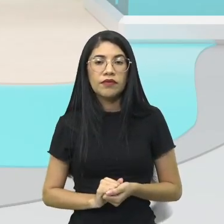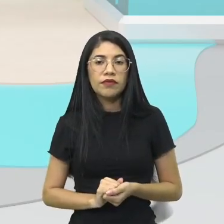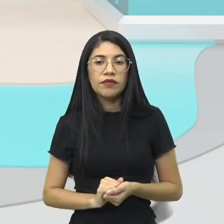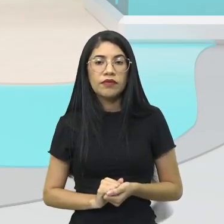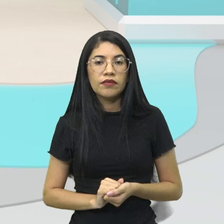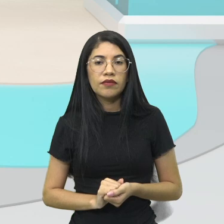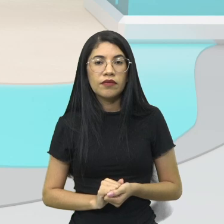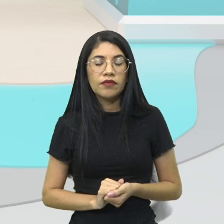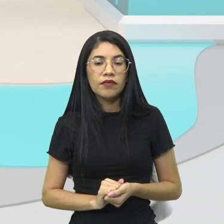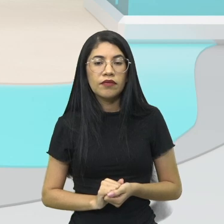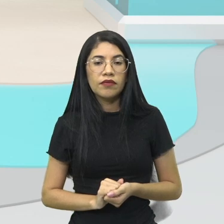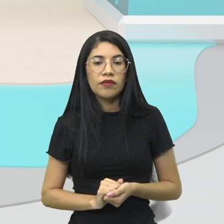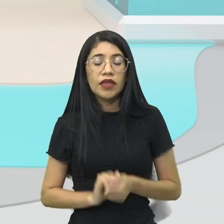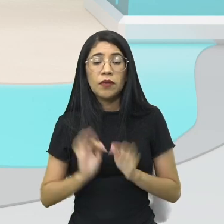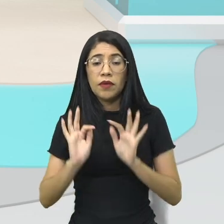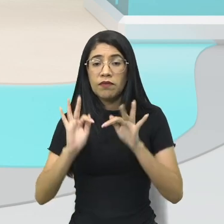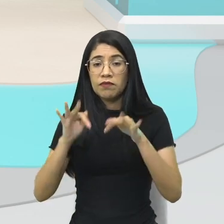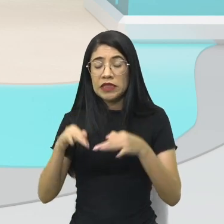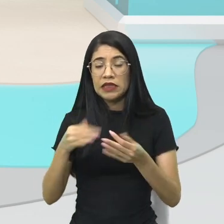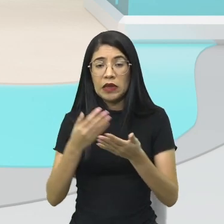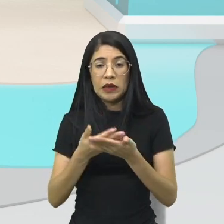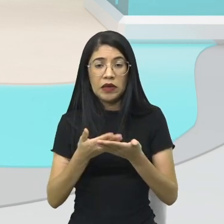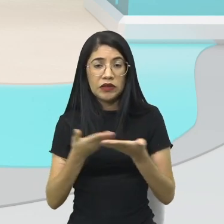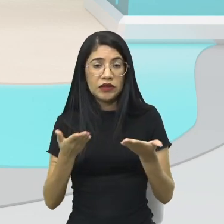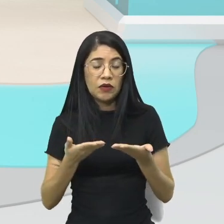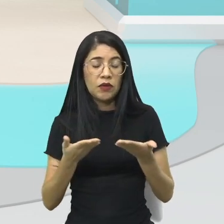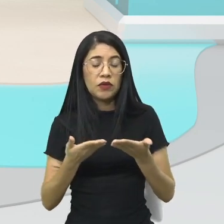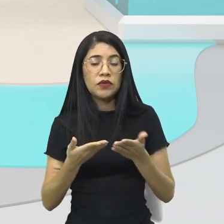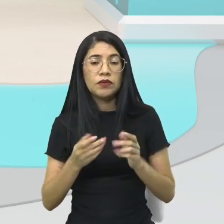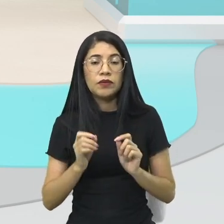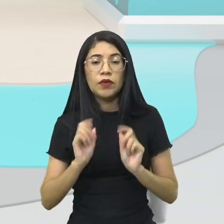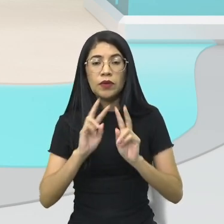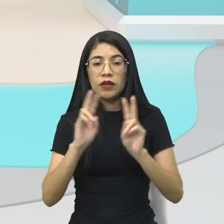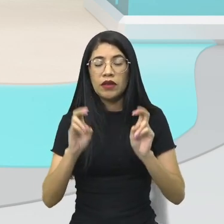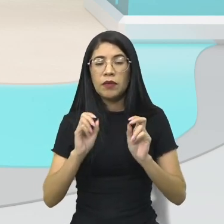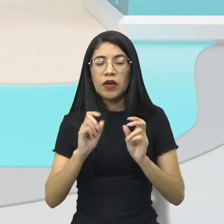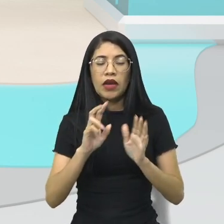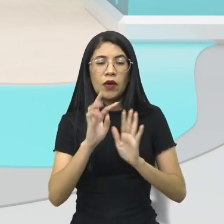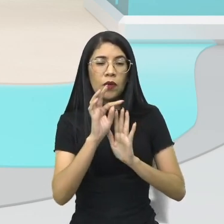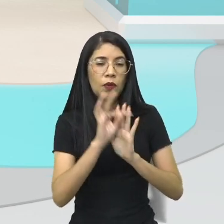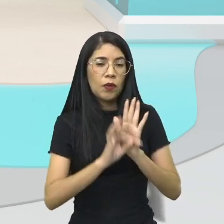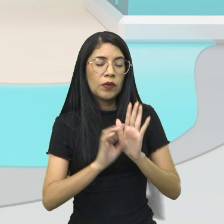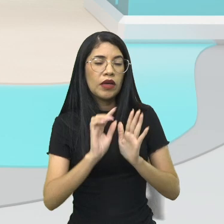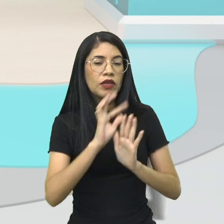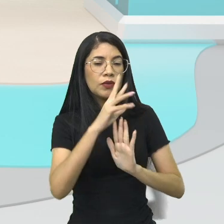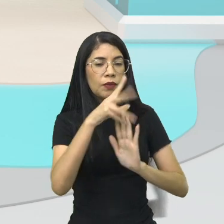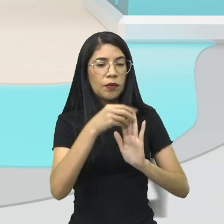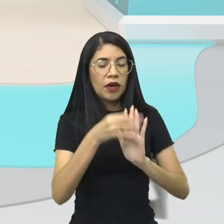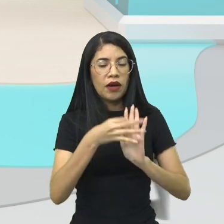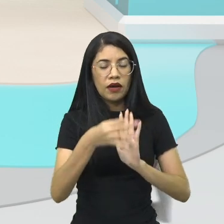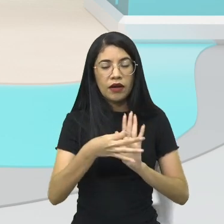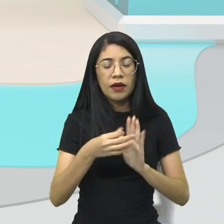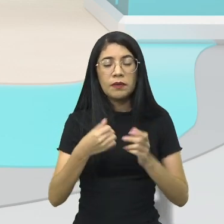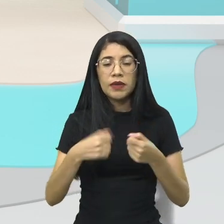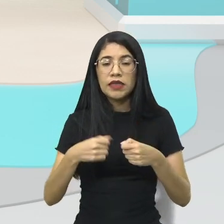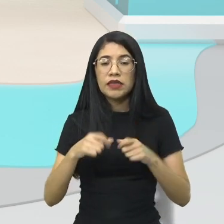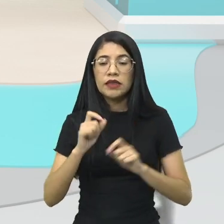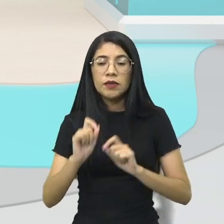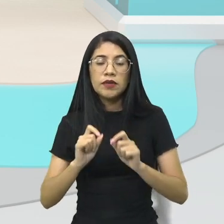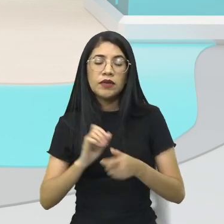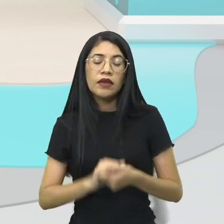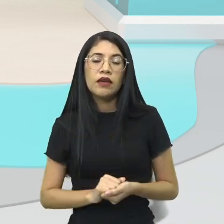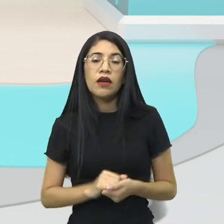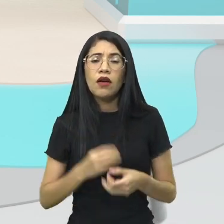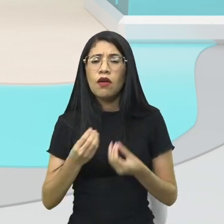gente, né, finalizar a nossa aula, né, sobre esses textos argumentativos, nós precisamos